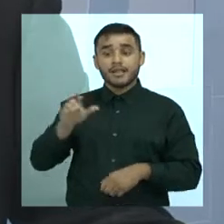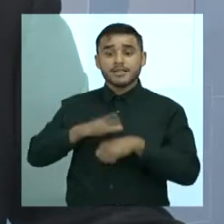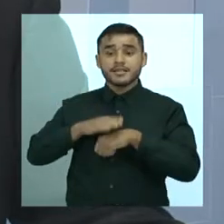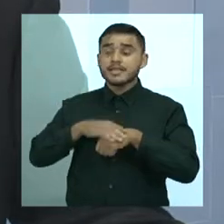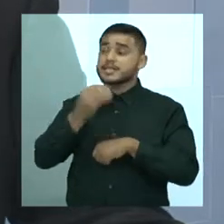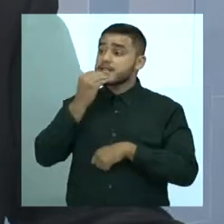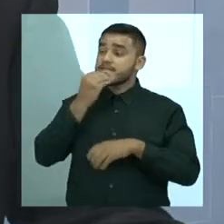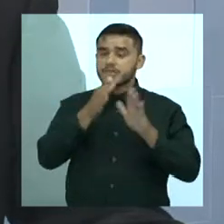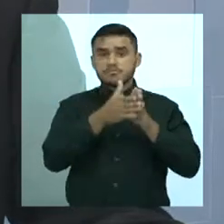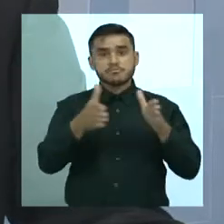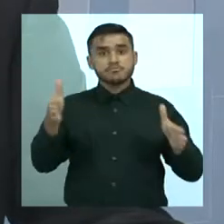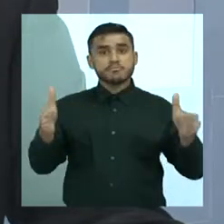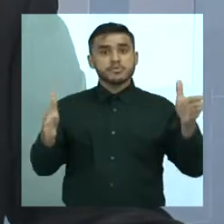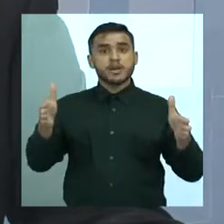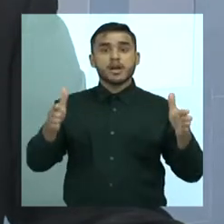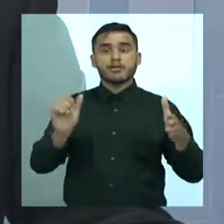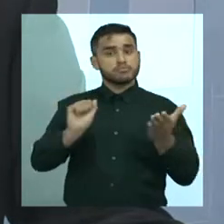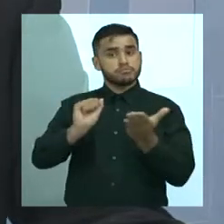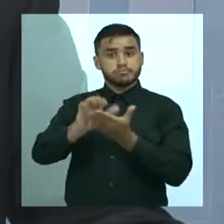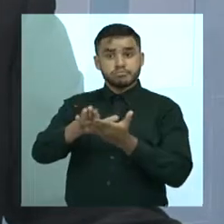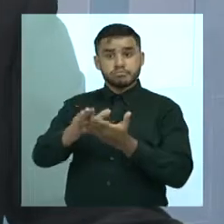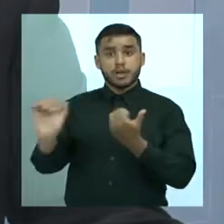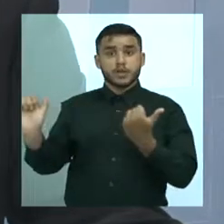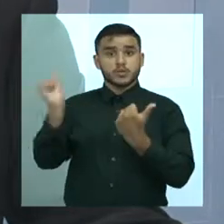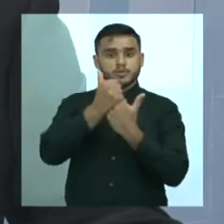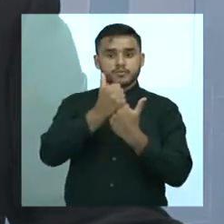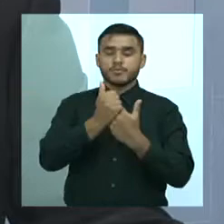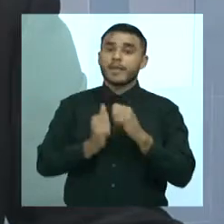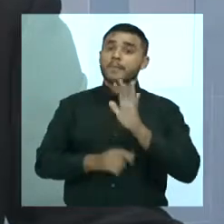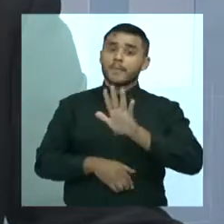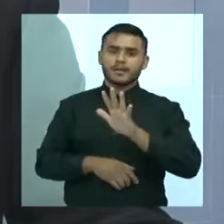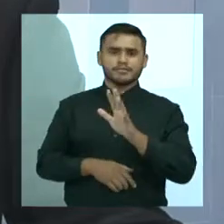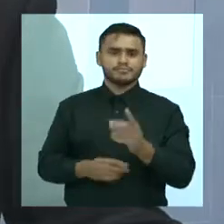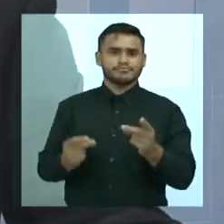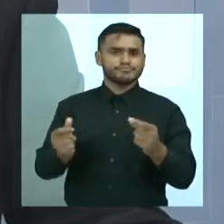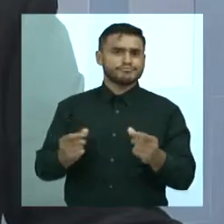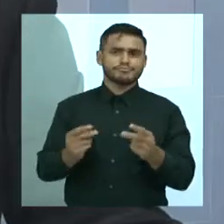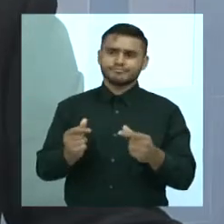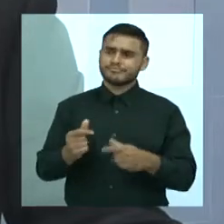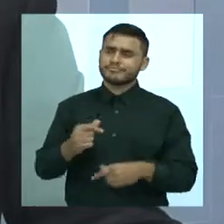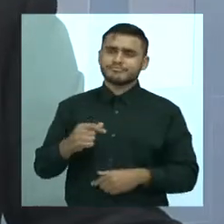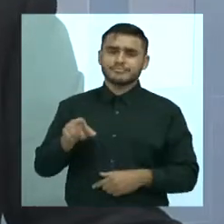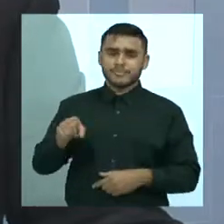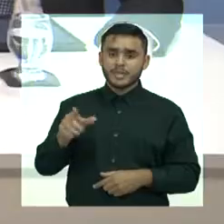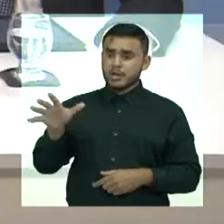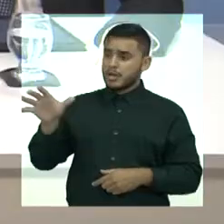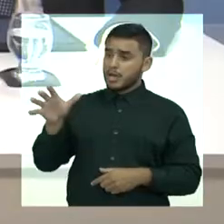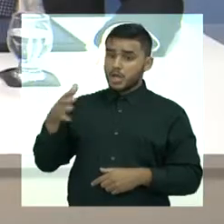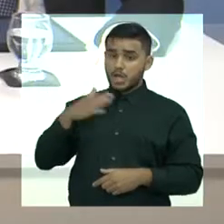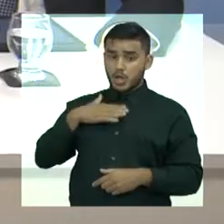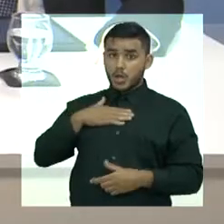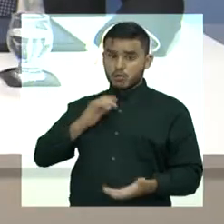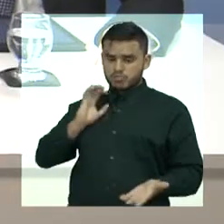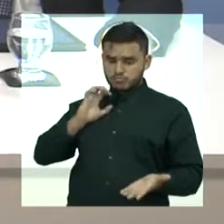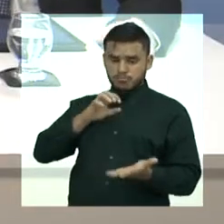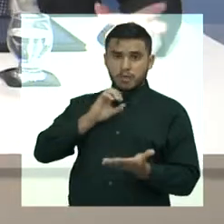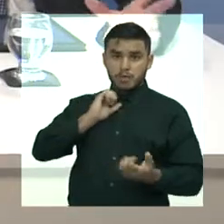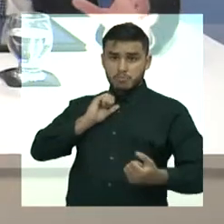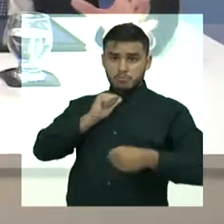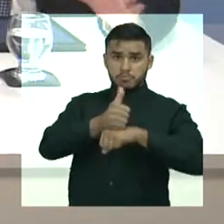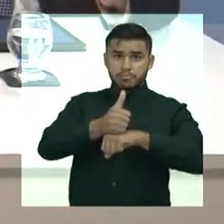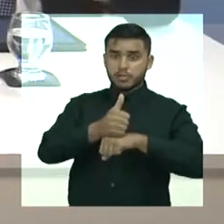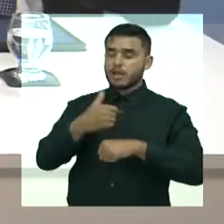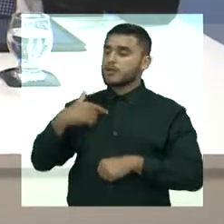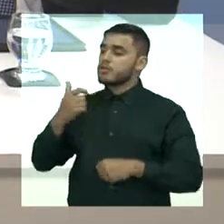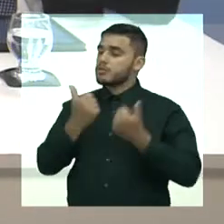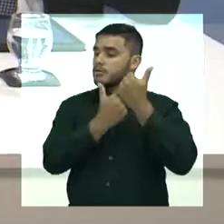só um período e depois serem demitidos. Mas no Brasil, tem deles que é o chamado cargo de confiança, né? Cargo de confiança. E tem os